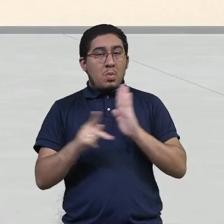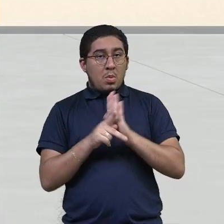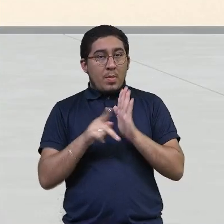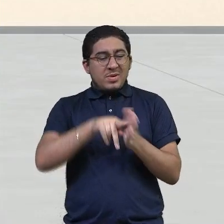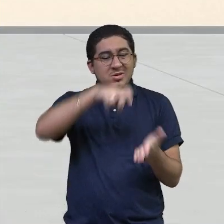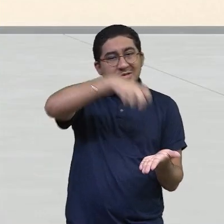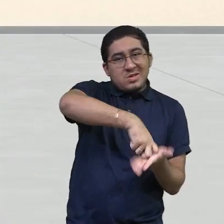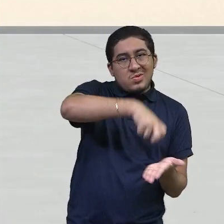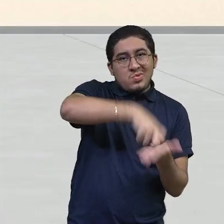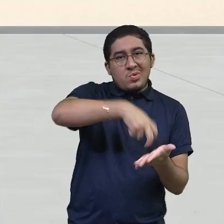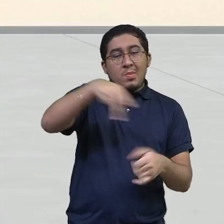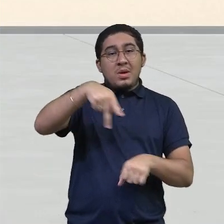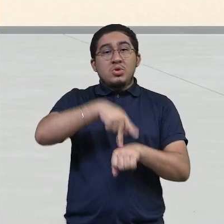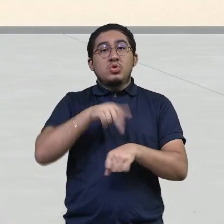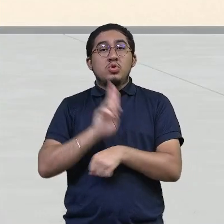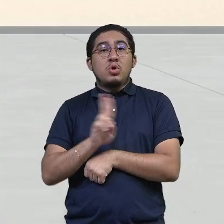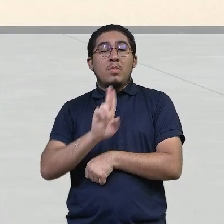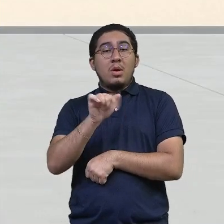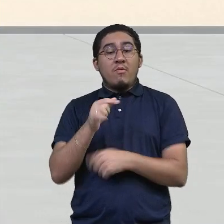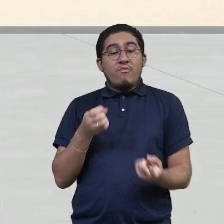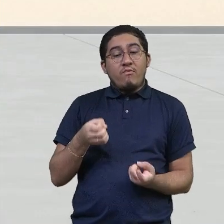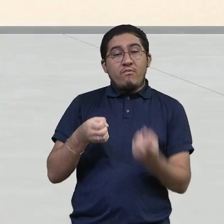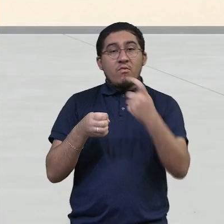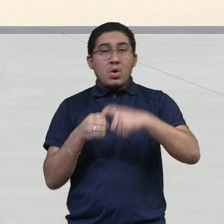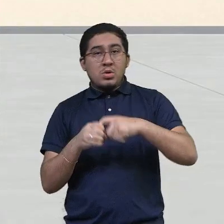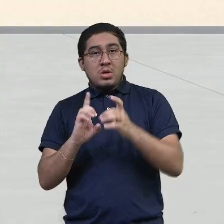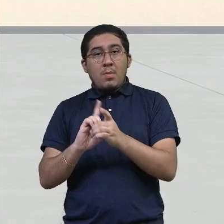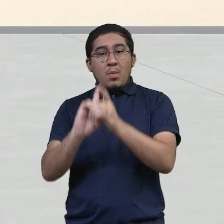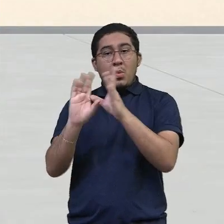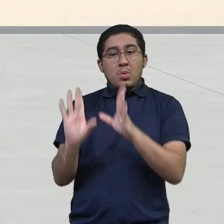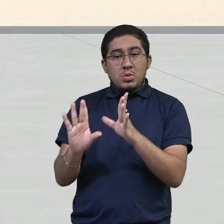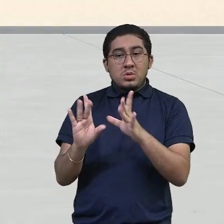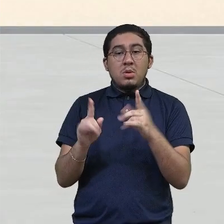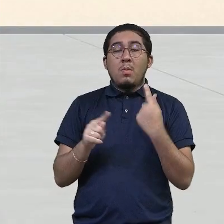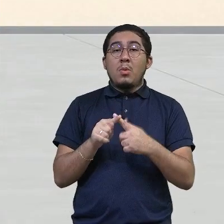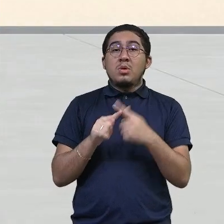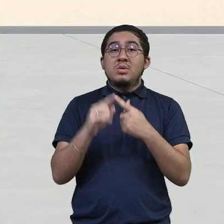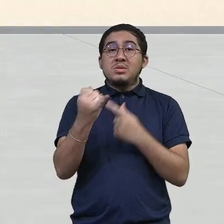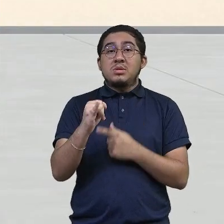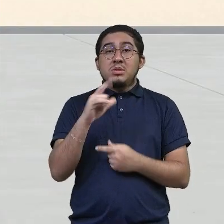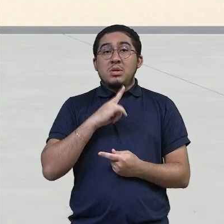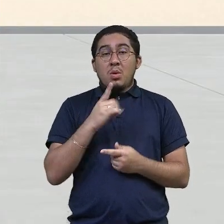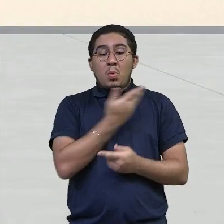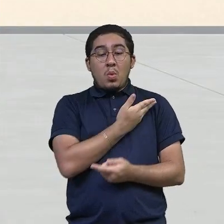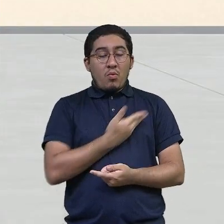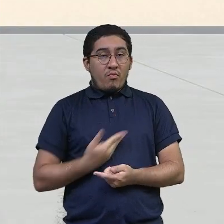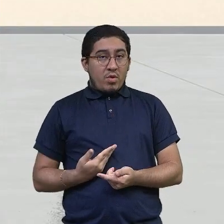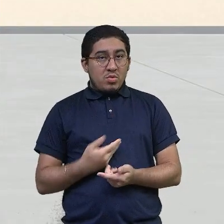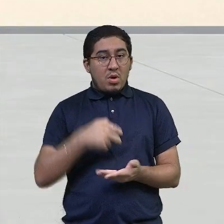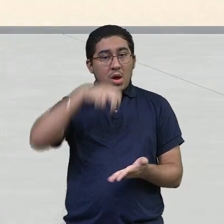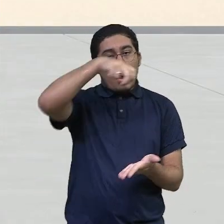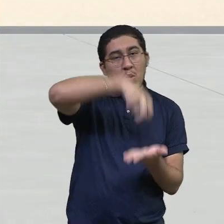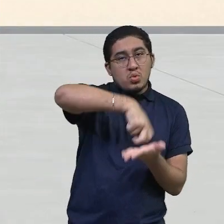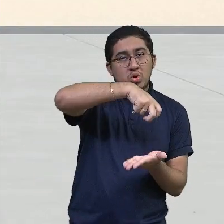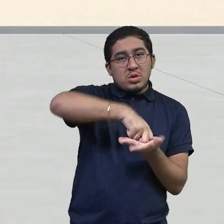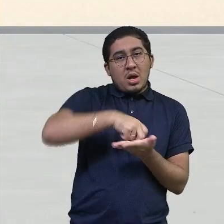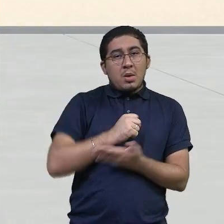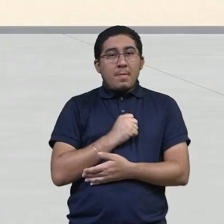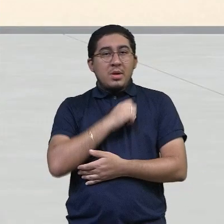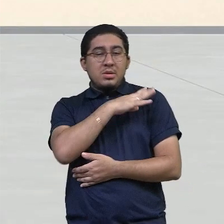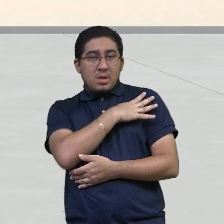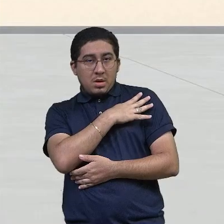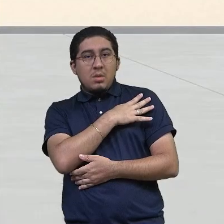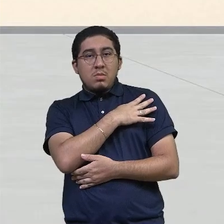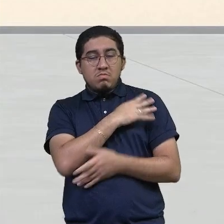países, que é chamado de redemocratização. Porque quando nós temos um governo autoritário, um governo militar ou uma